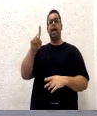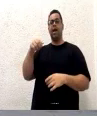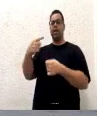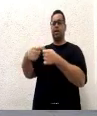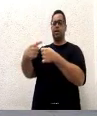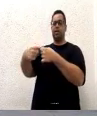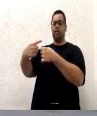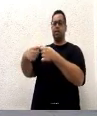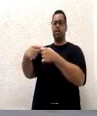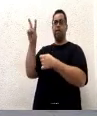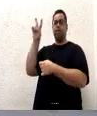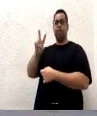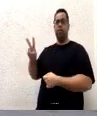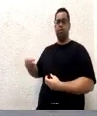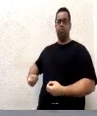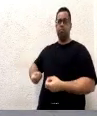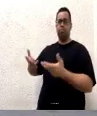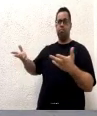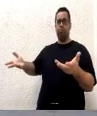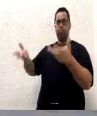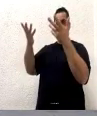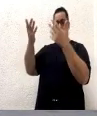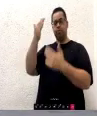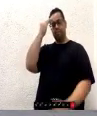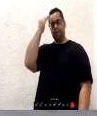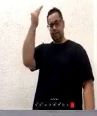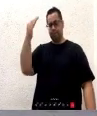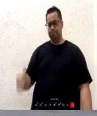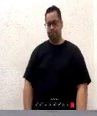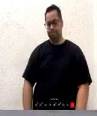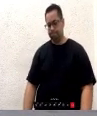e a história de Cordeirópolis. No mais é isso, presidente. Muito obrigado.